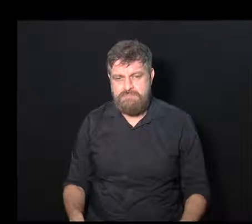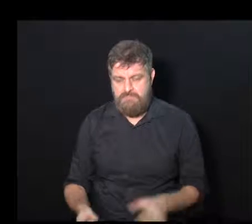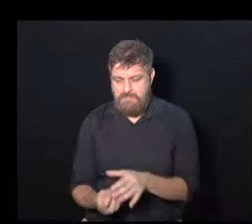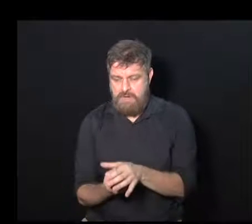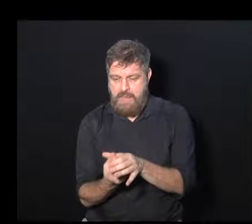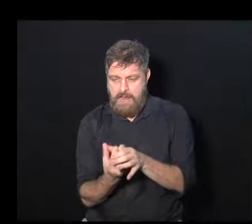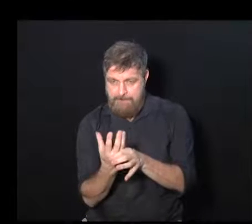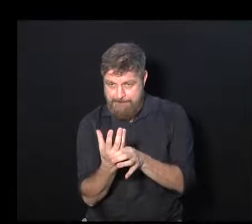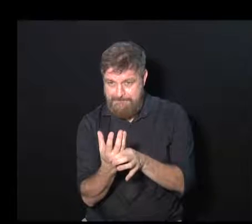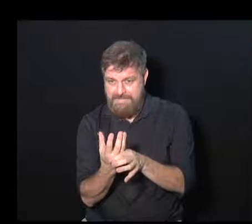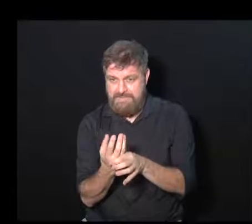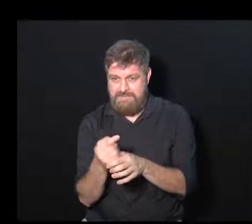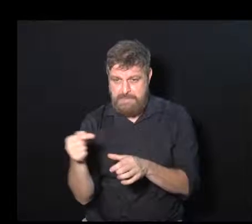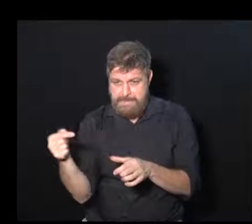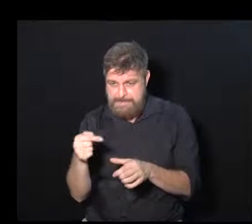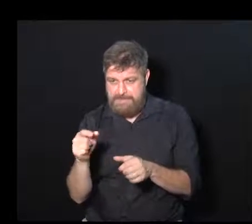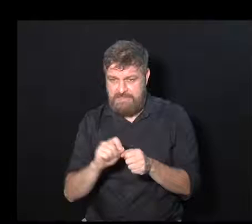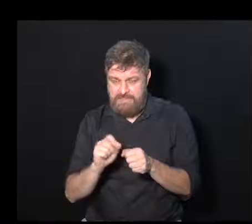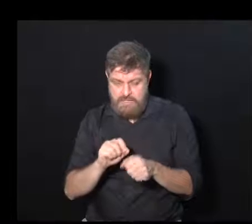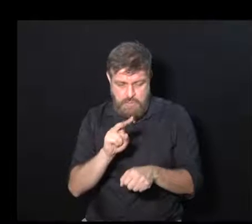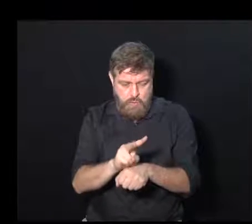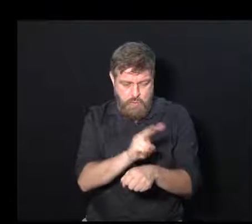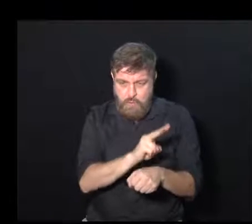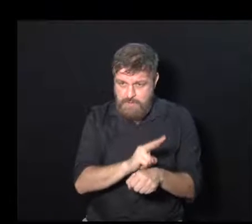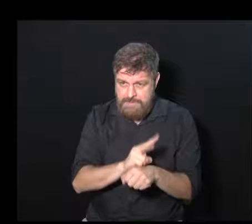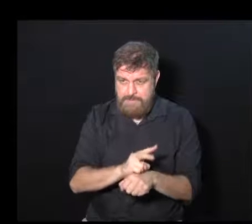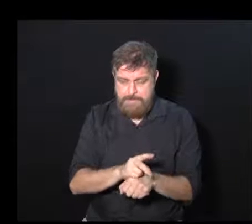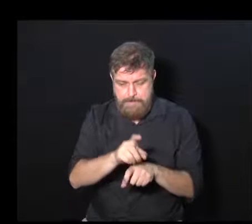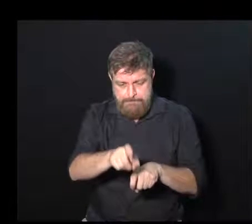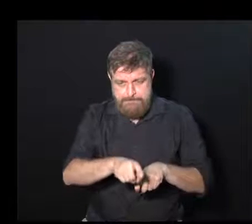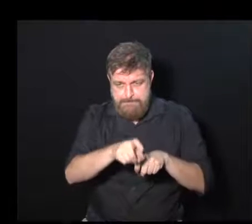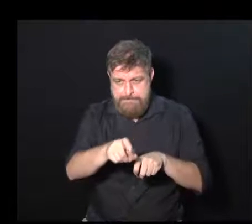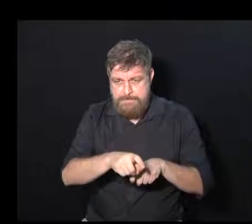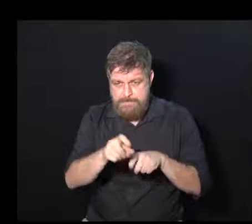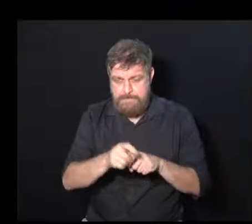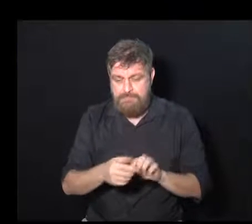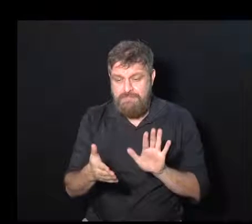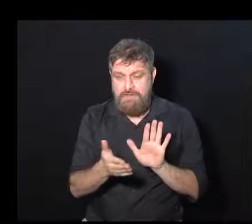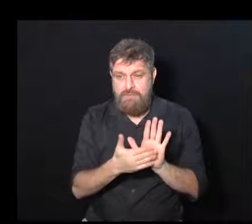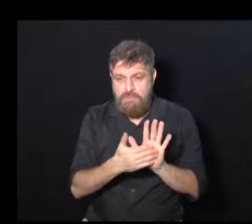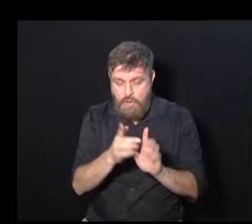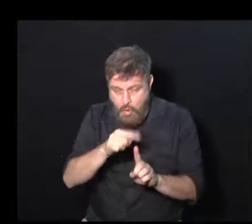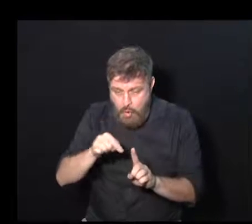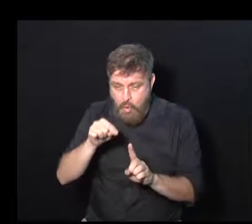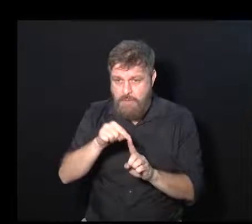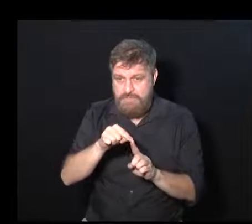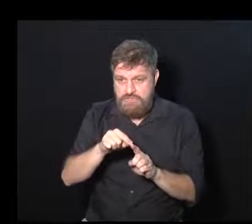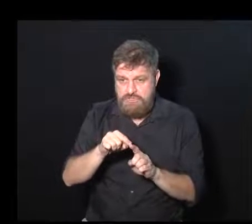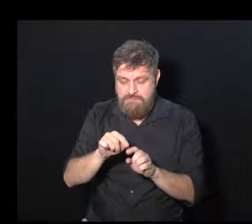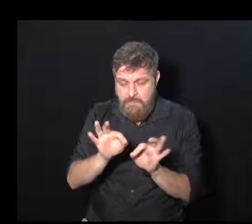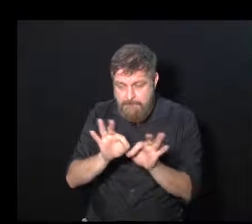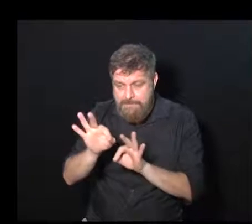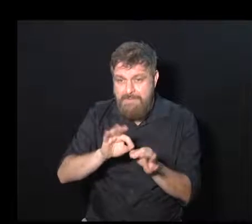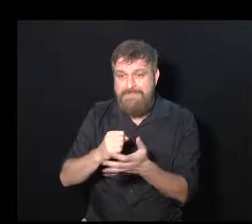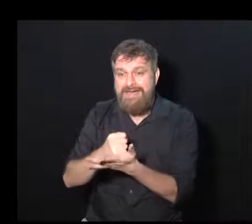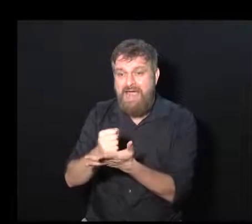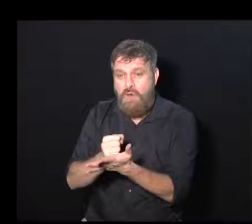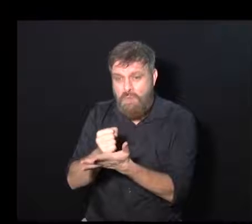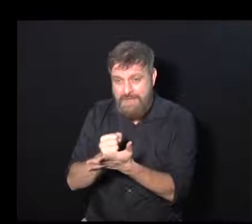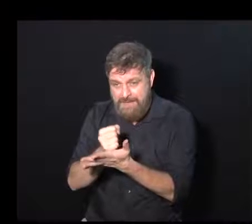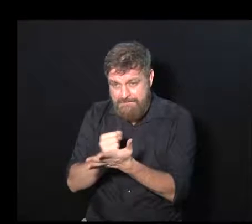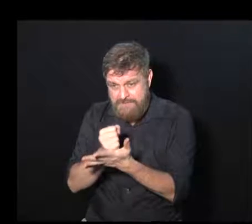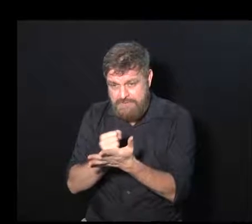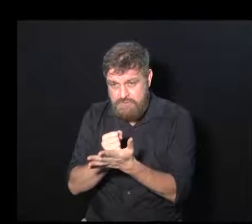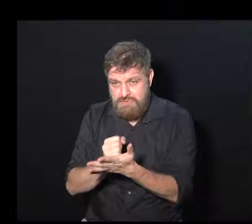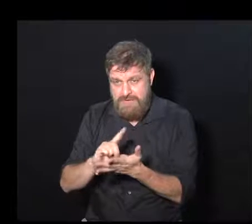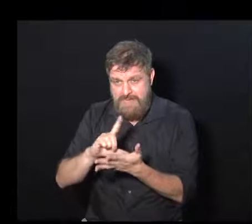medicinal é uma espécie vegetal cultivada ou não, utilizada com propósitos terapêuticos. E o fitoterápico